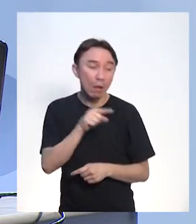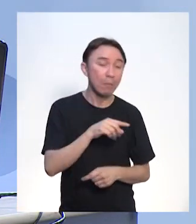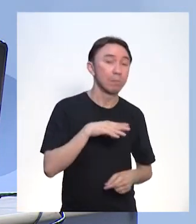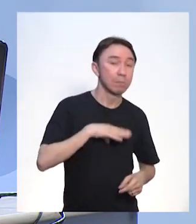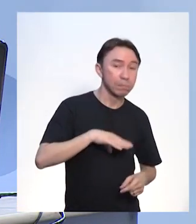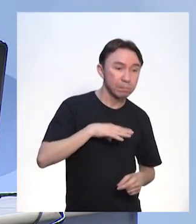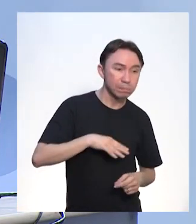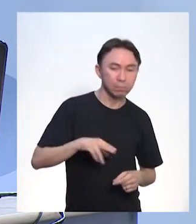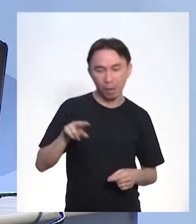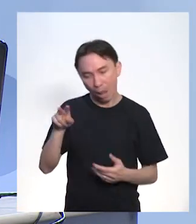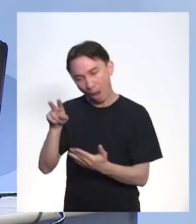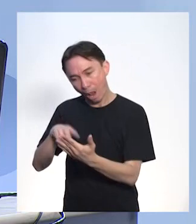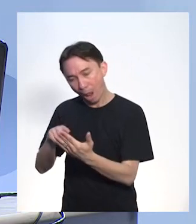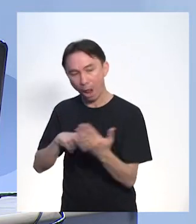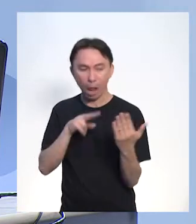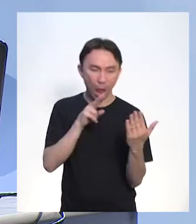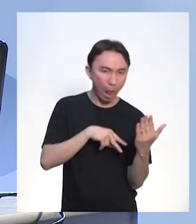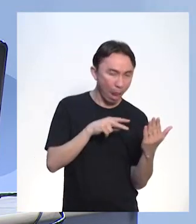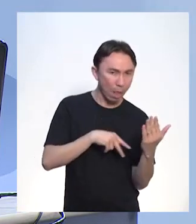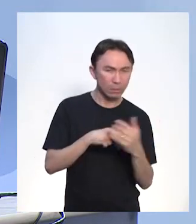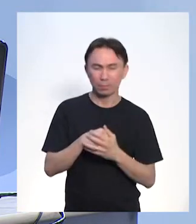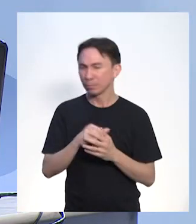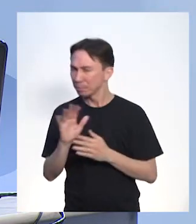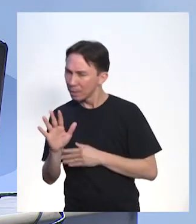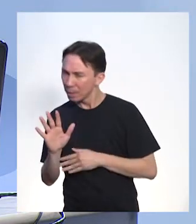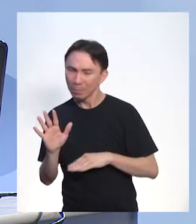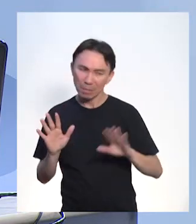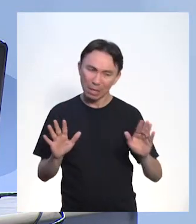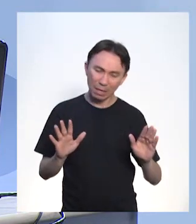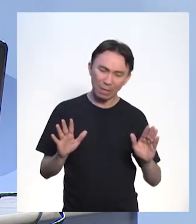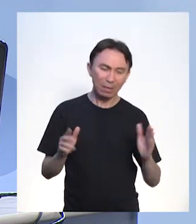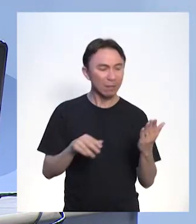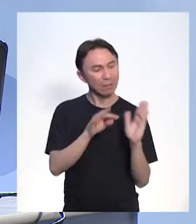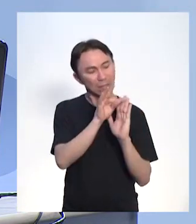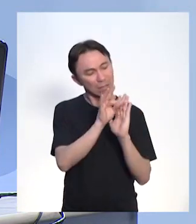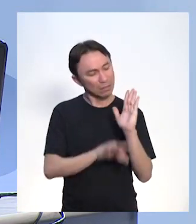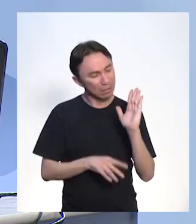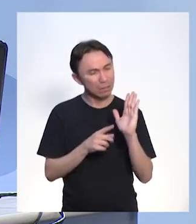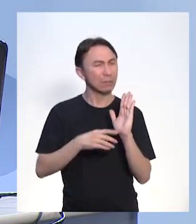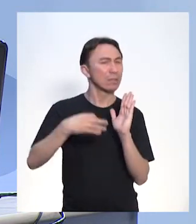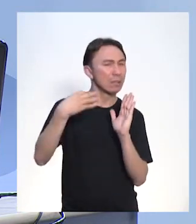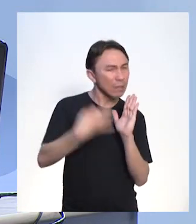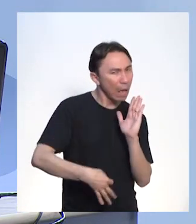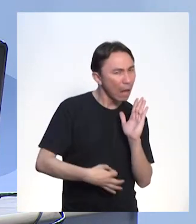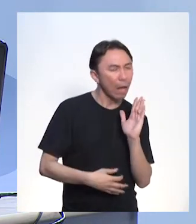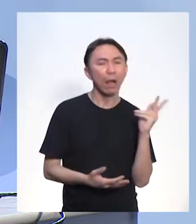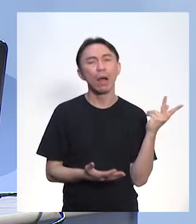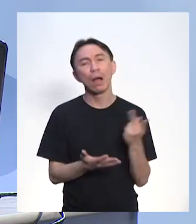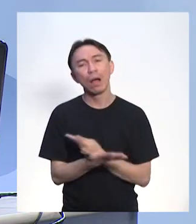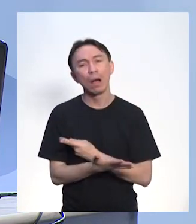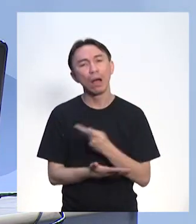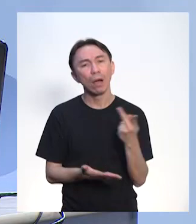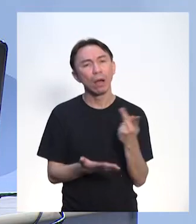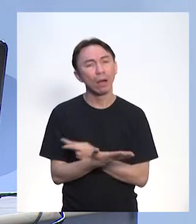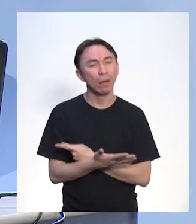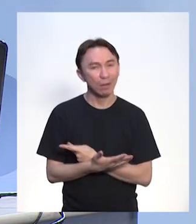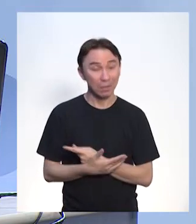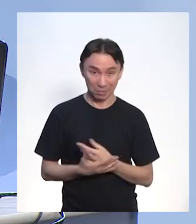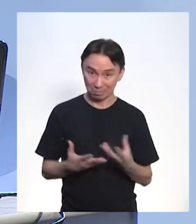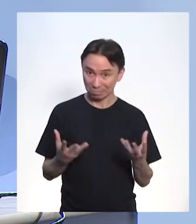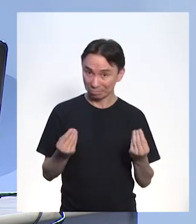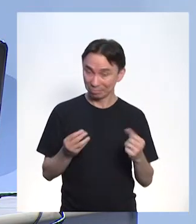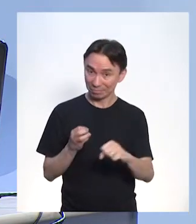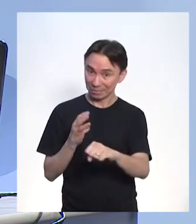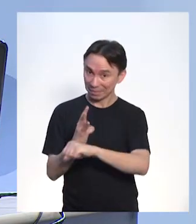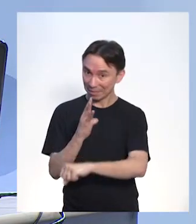conseguir criar um repertório e vocês podem questionar, peraí, o que está escrito nesse texto? Será que esse texto está certo mesmo? Né? As correntes de WhatsApp aí que o pessoal recebe, né,